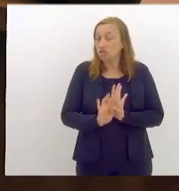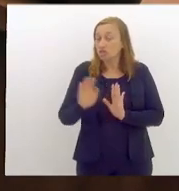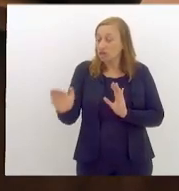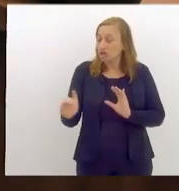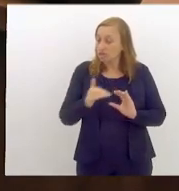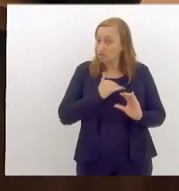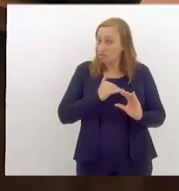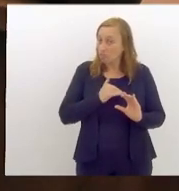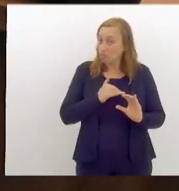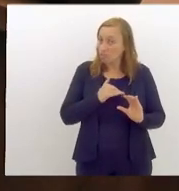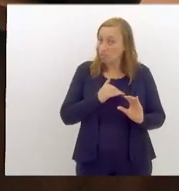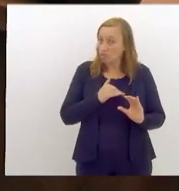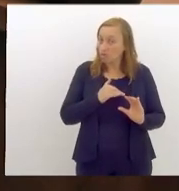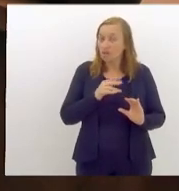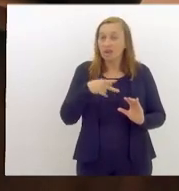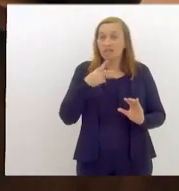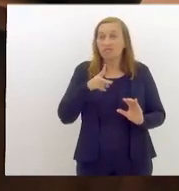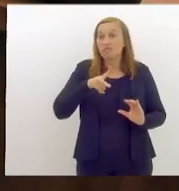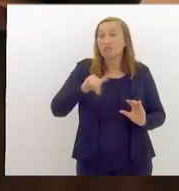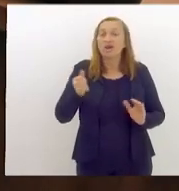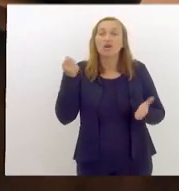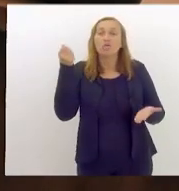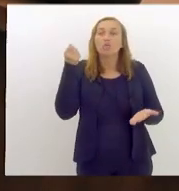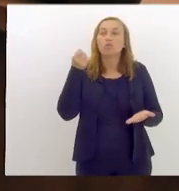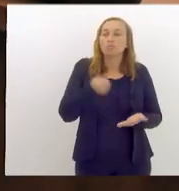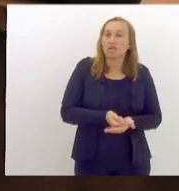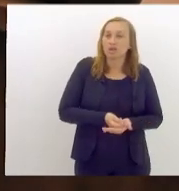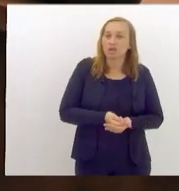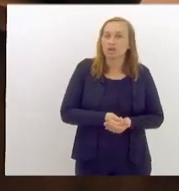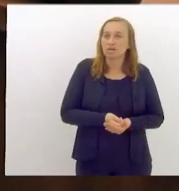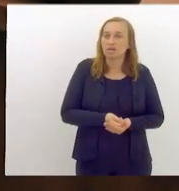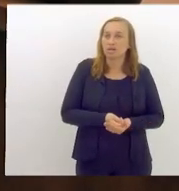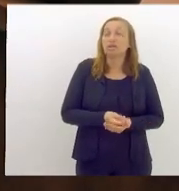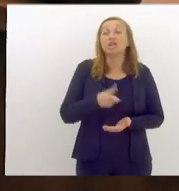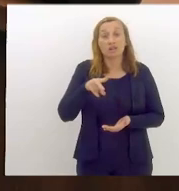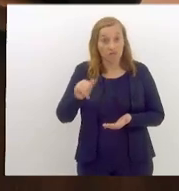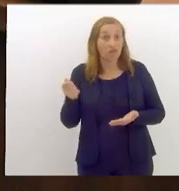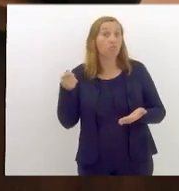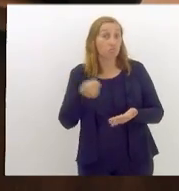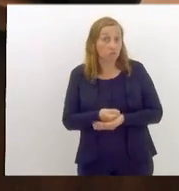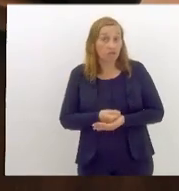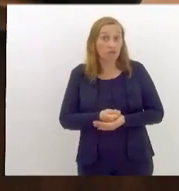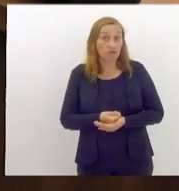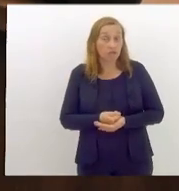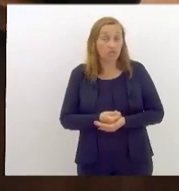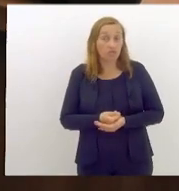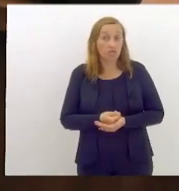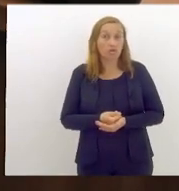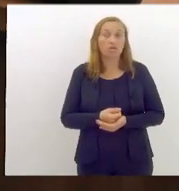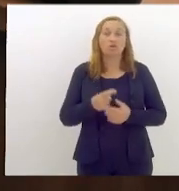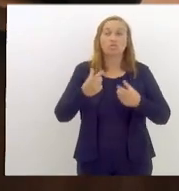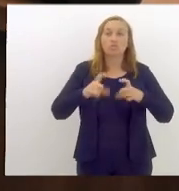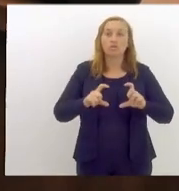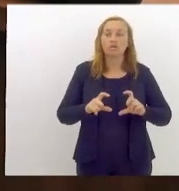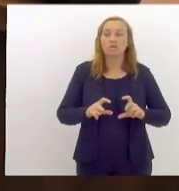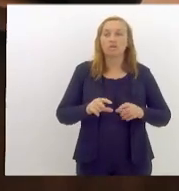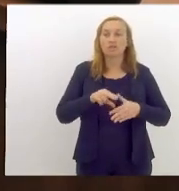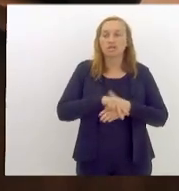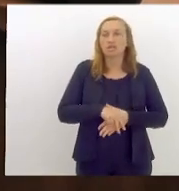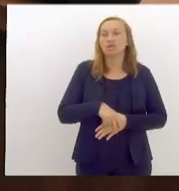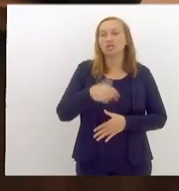ele mandou ele diz que vai cumprir Ele vai cumprir o inciso 10